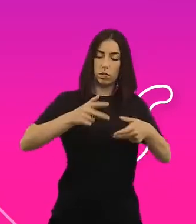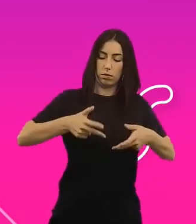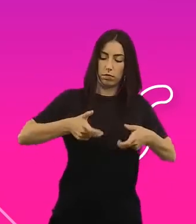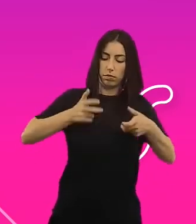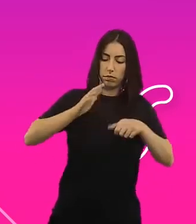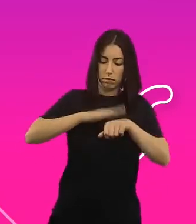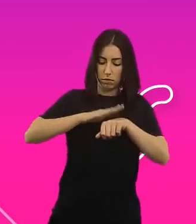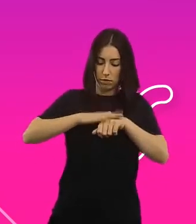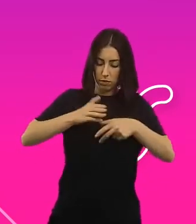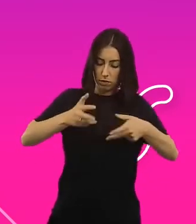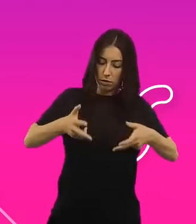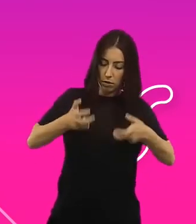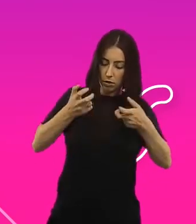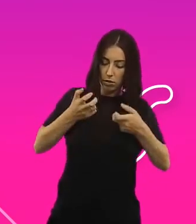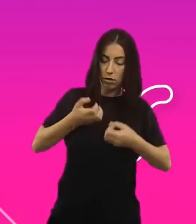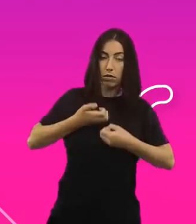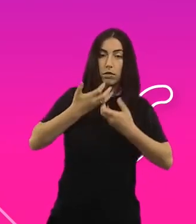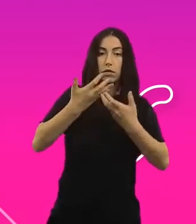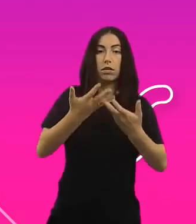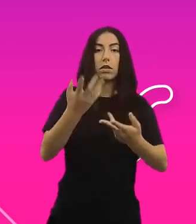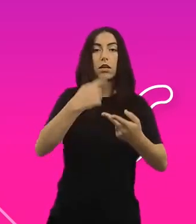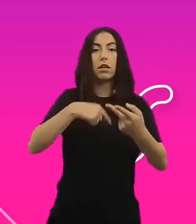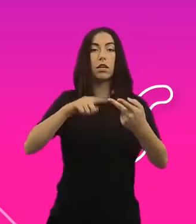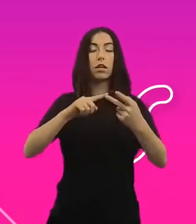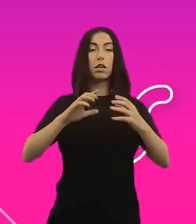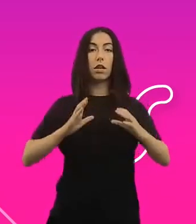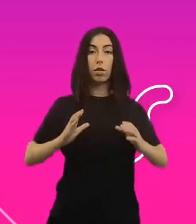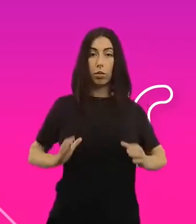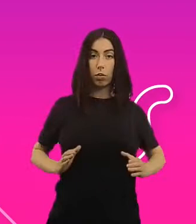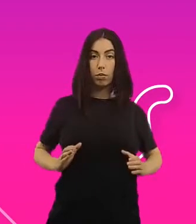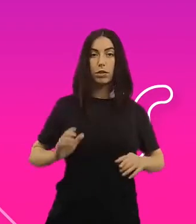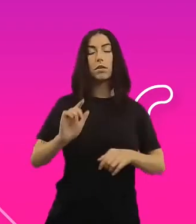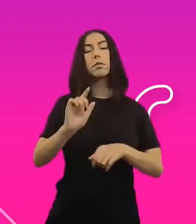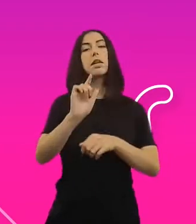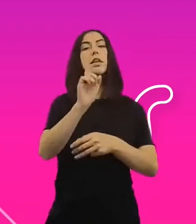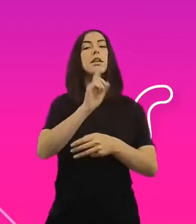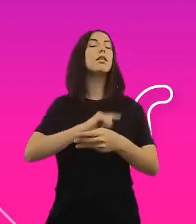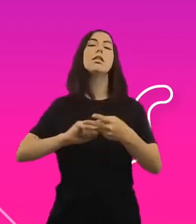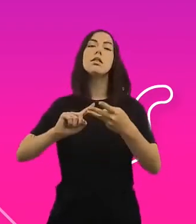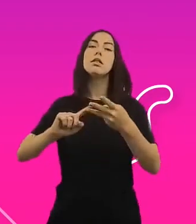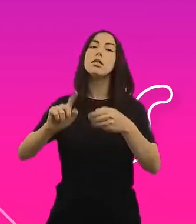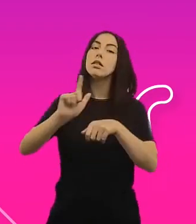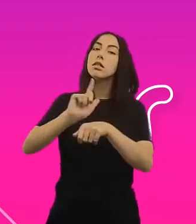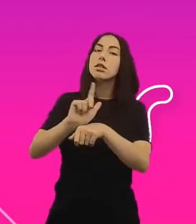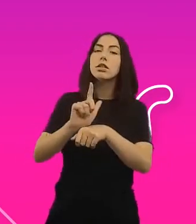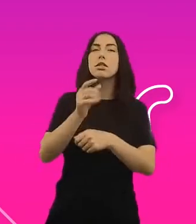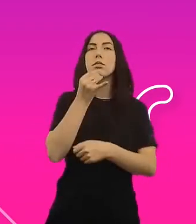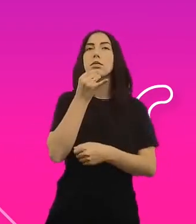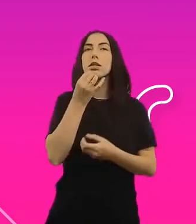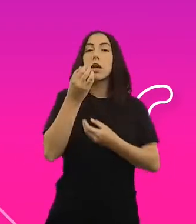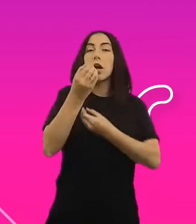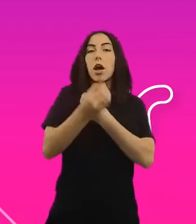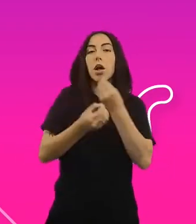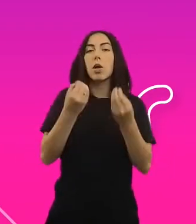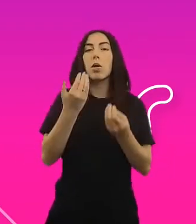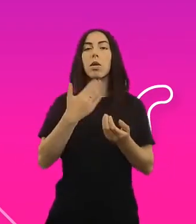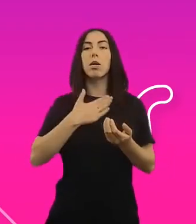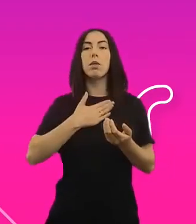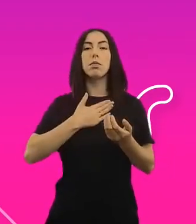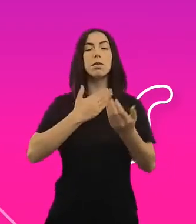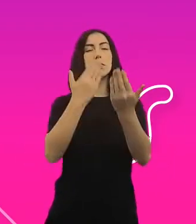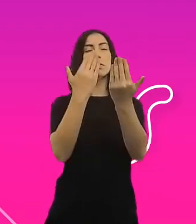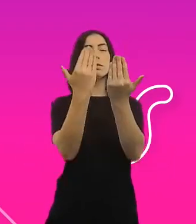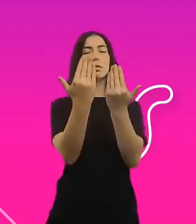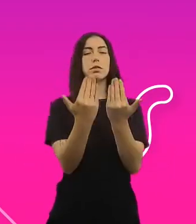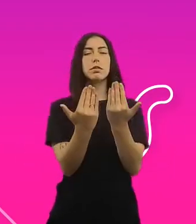comportamentais, um momento de cursos de gestão, né? Então, como que eu faço como que eu avalio uma receita, uma